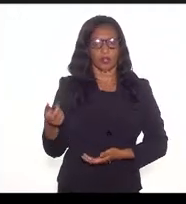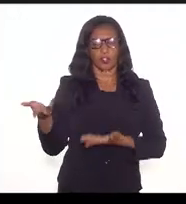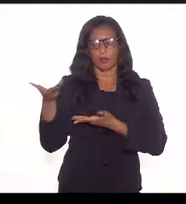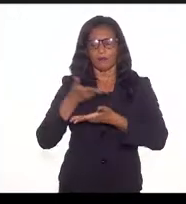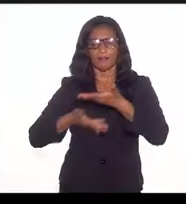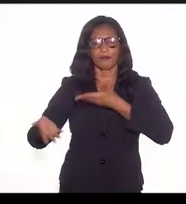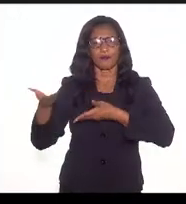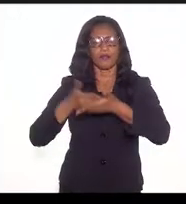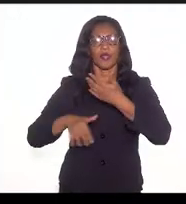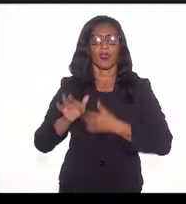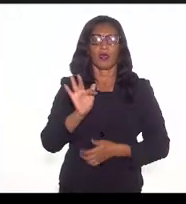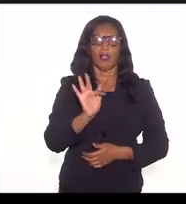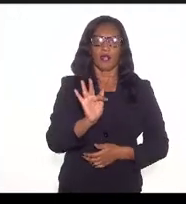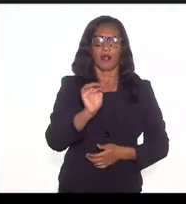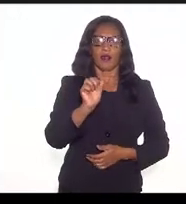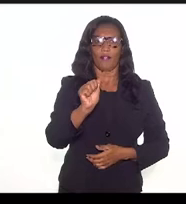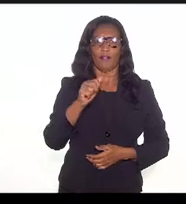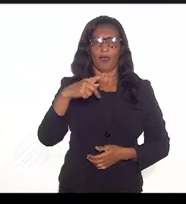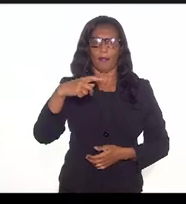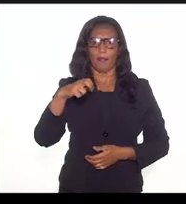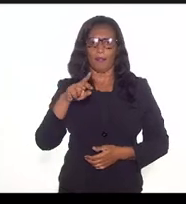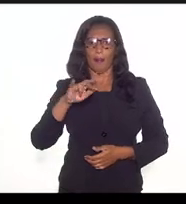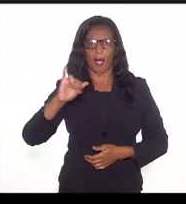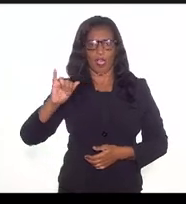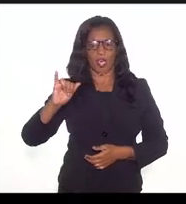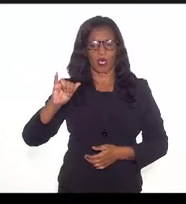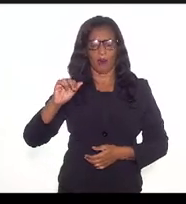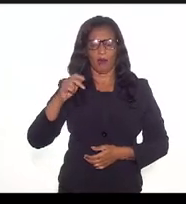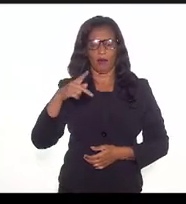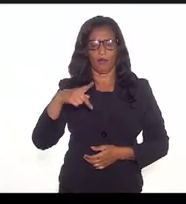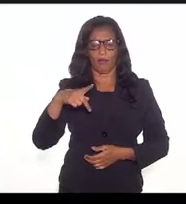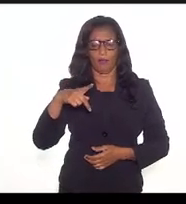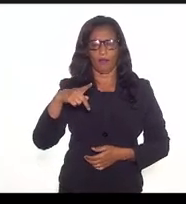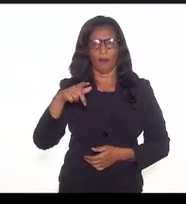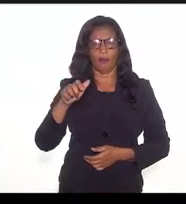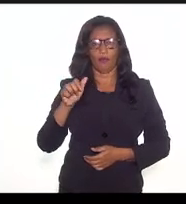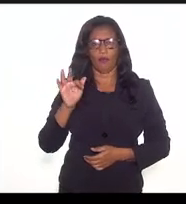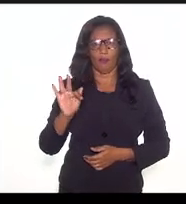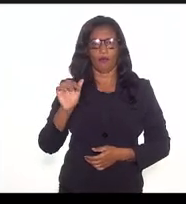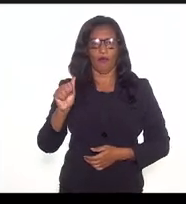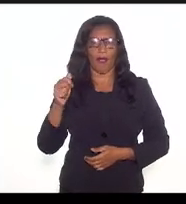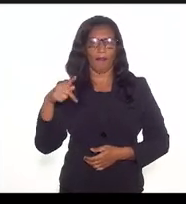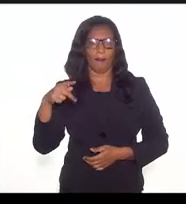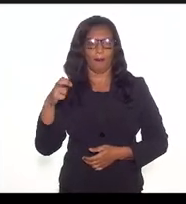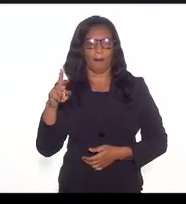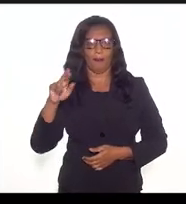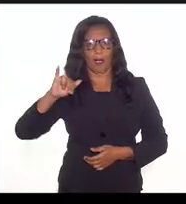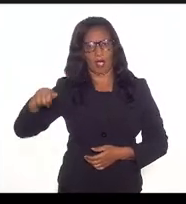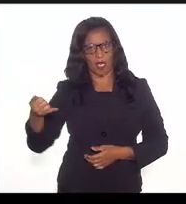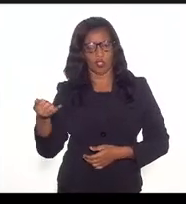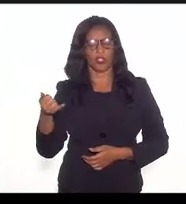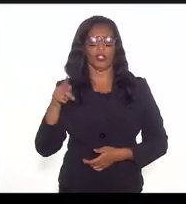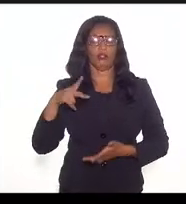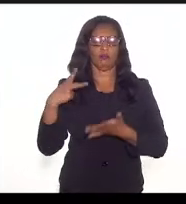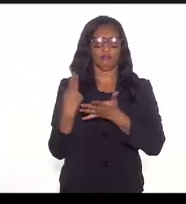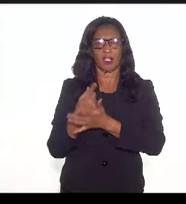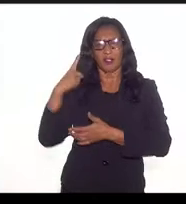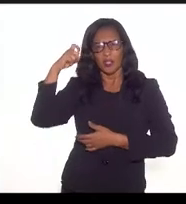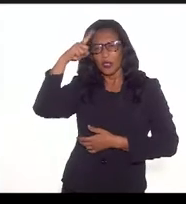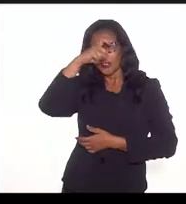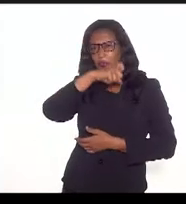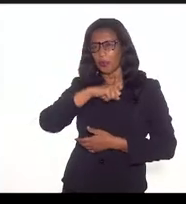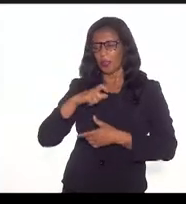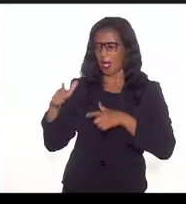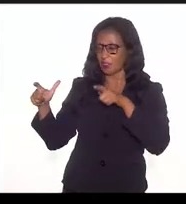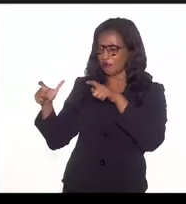com a FAPERJ. A gente fez um edital para atender o micro e pequeno também para a área de projetos de inovação. A gente viu que a dificuldade que o micro e